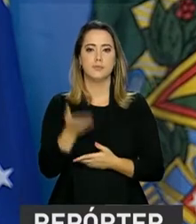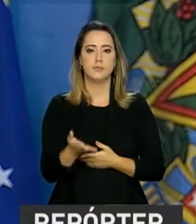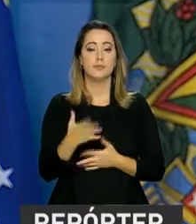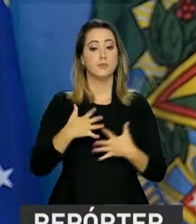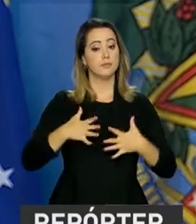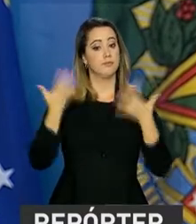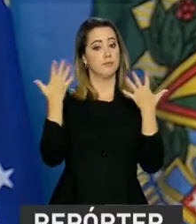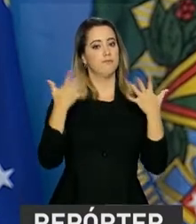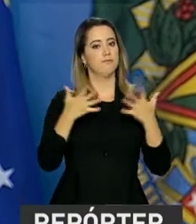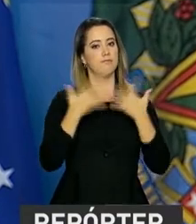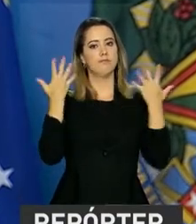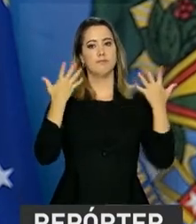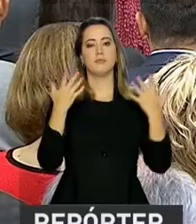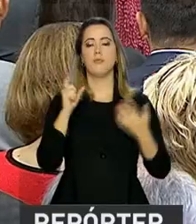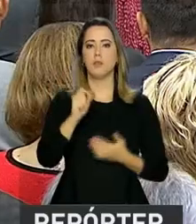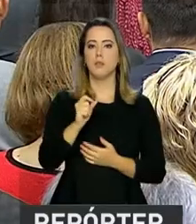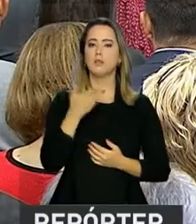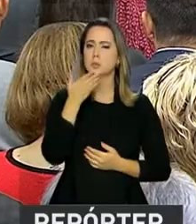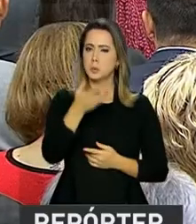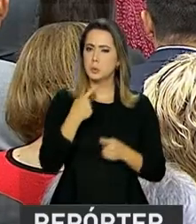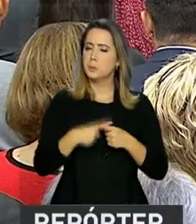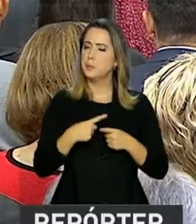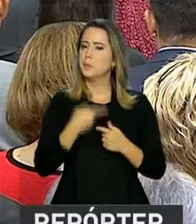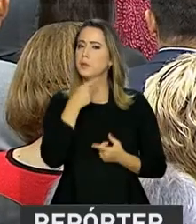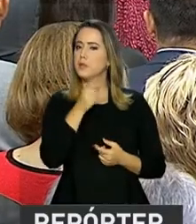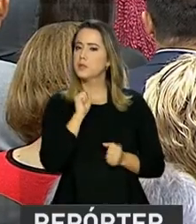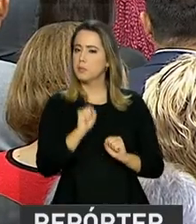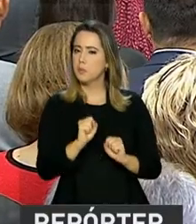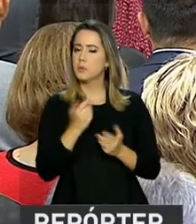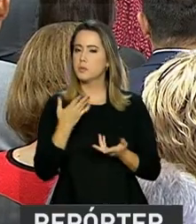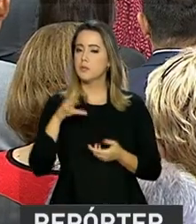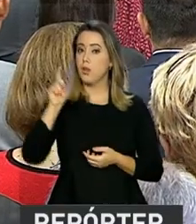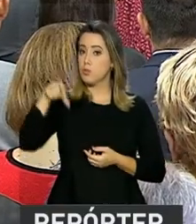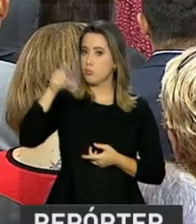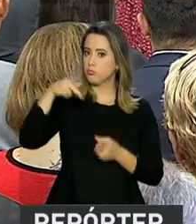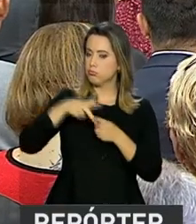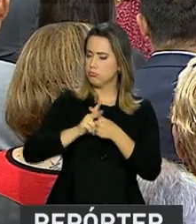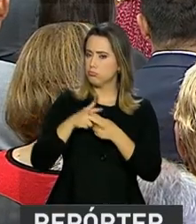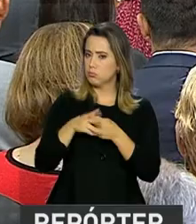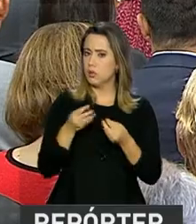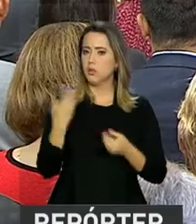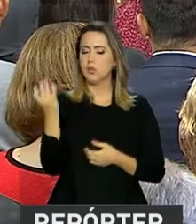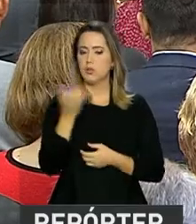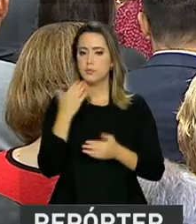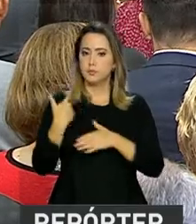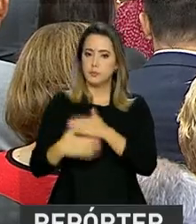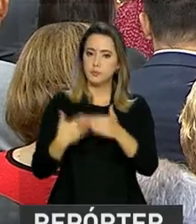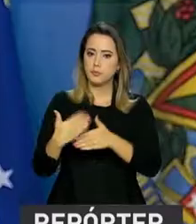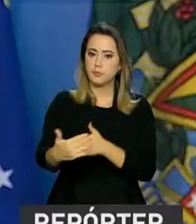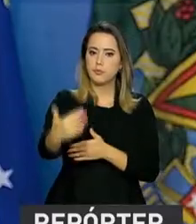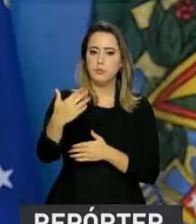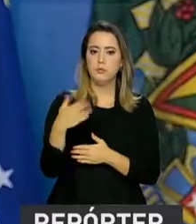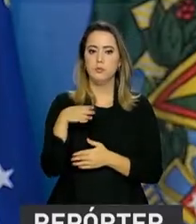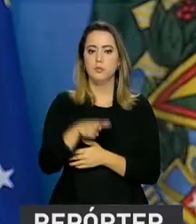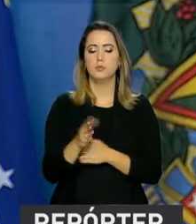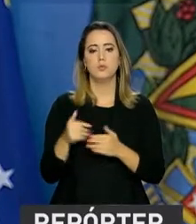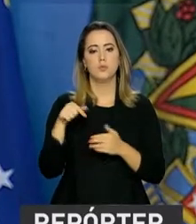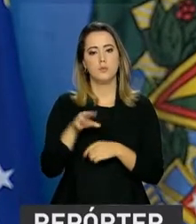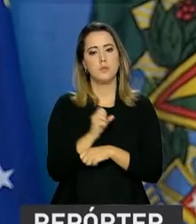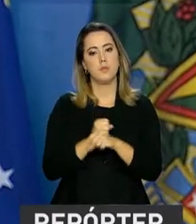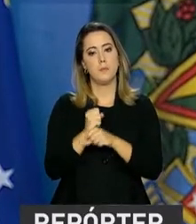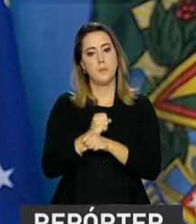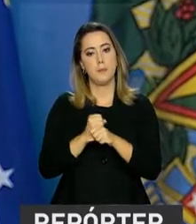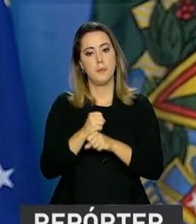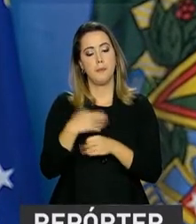realmente entusiasmado, Bruno, com esta hipótese do cartão Reforma que nós queremos levar adiante durante este